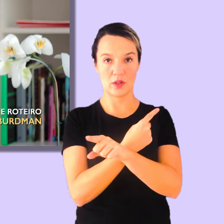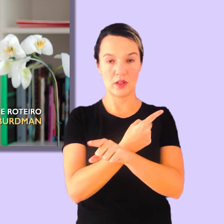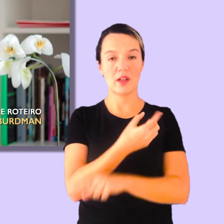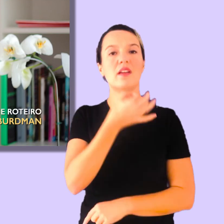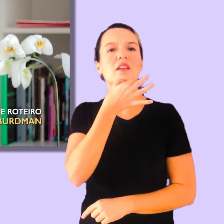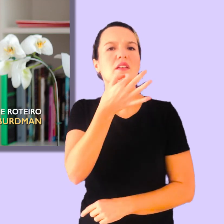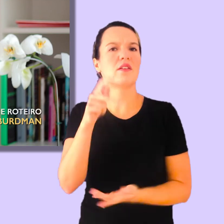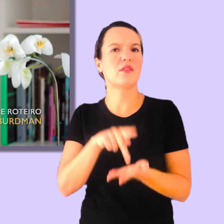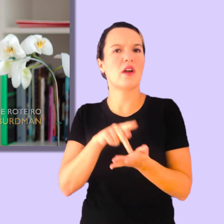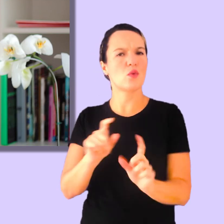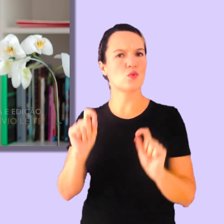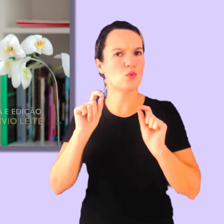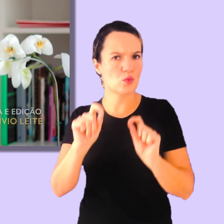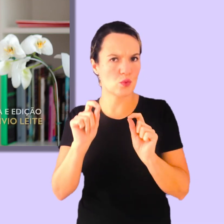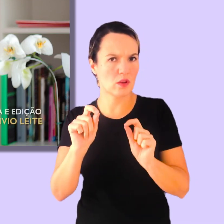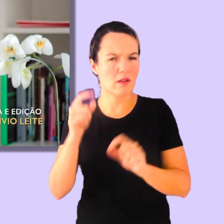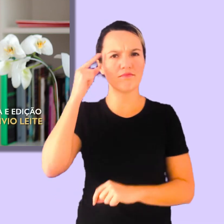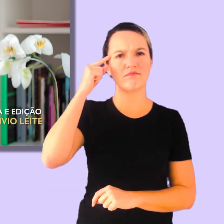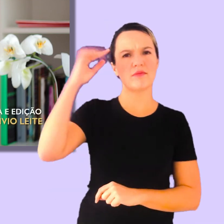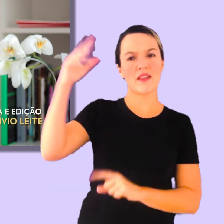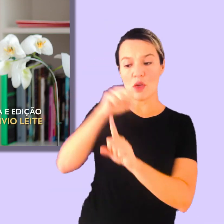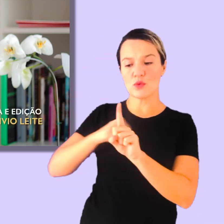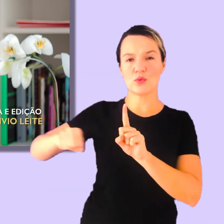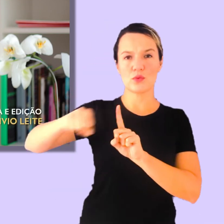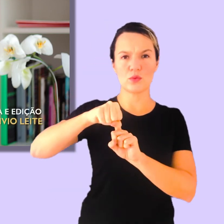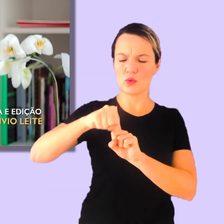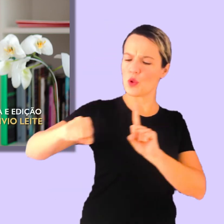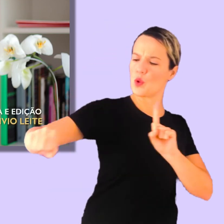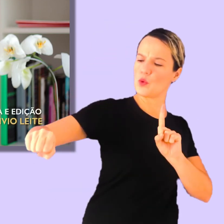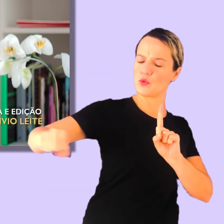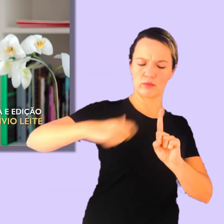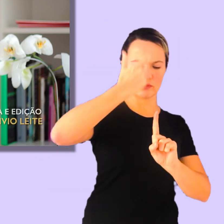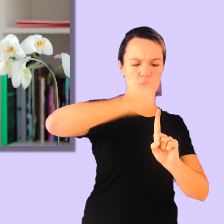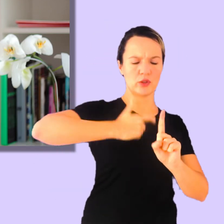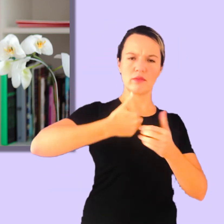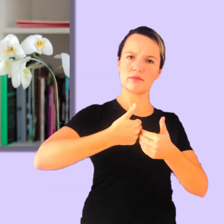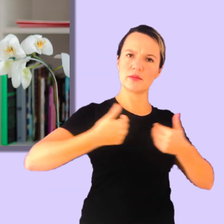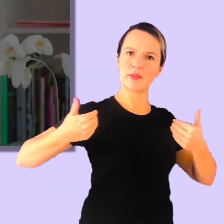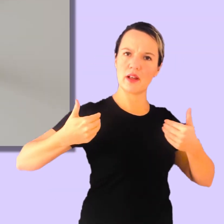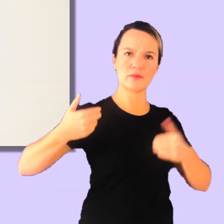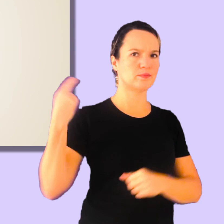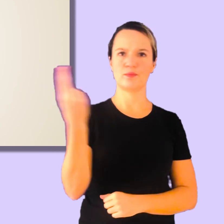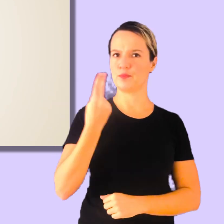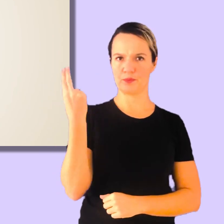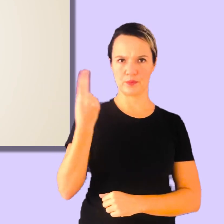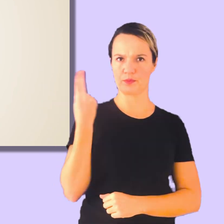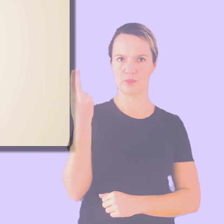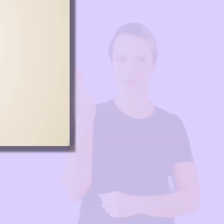vai criticar é uma ideia de se pensar o social apartada do sujeito.